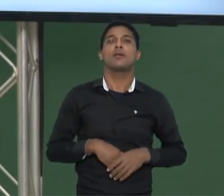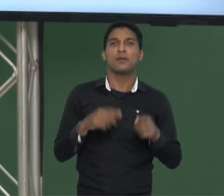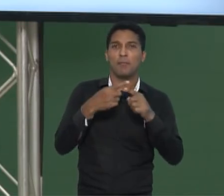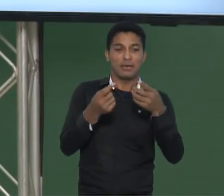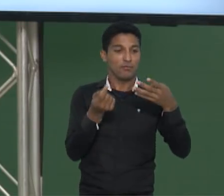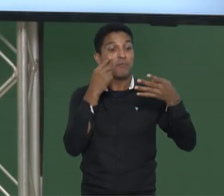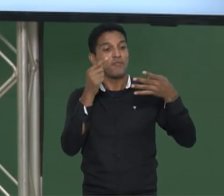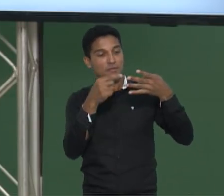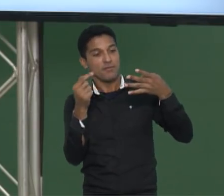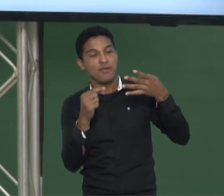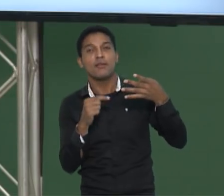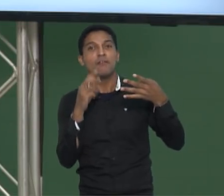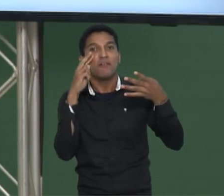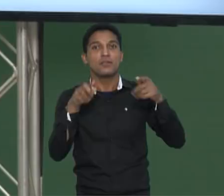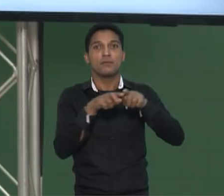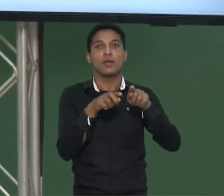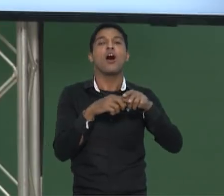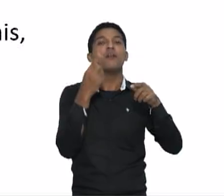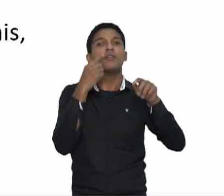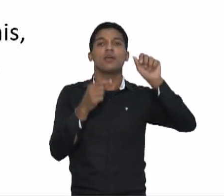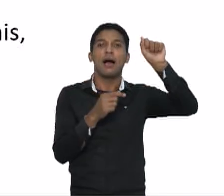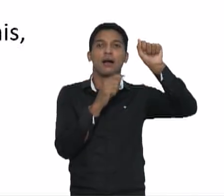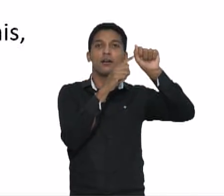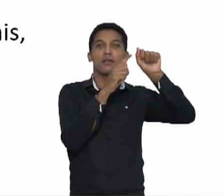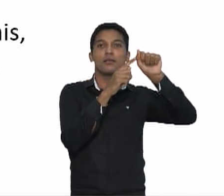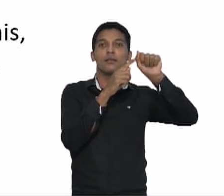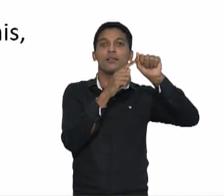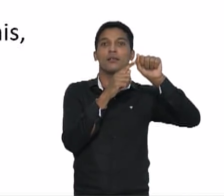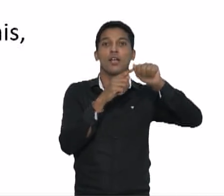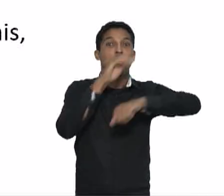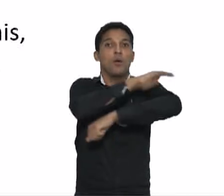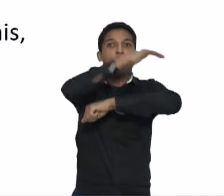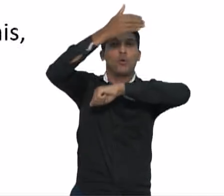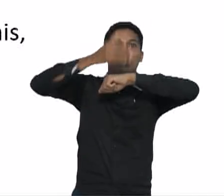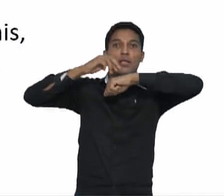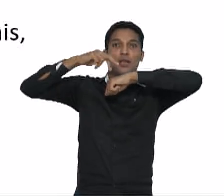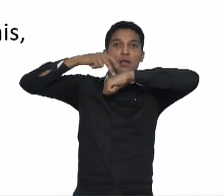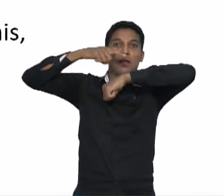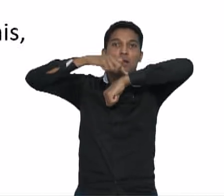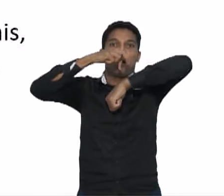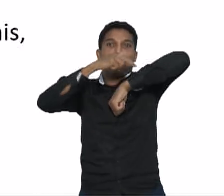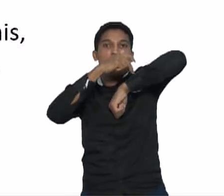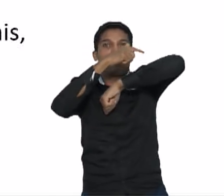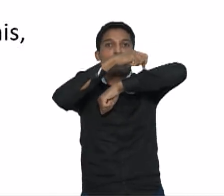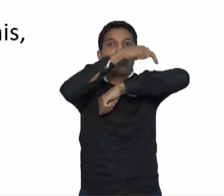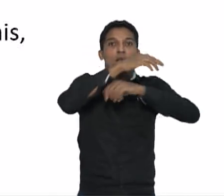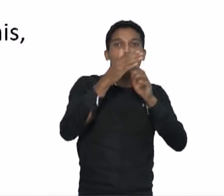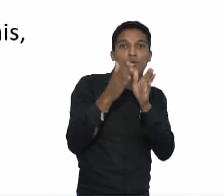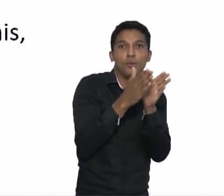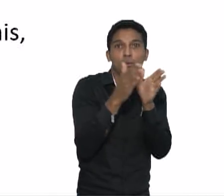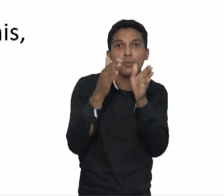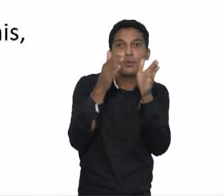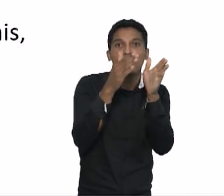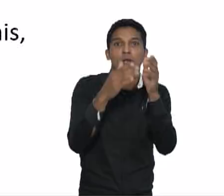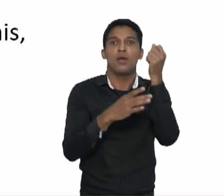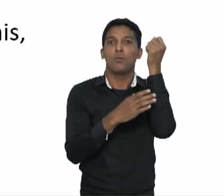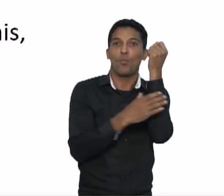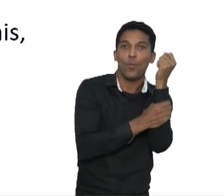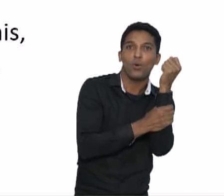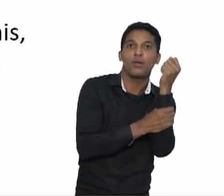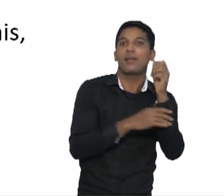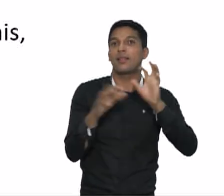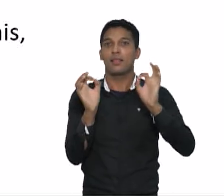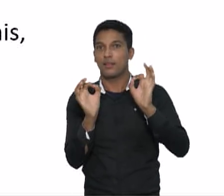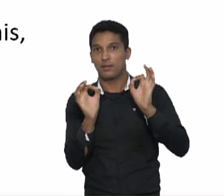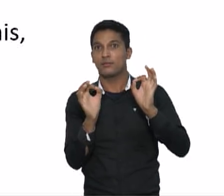anteriores? Olha só, a alternativa A, caminhadas pelas montanhas em trilhas, com ou sem auxílio de